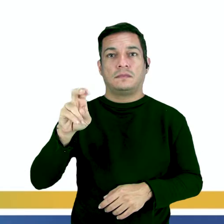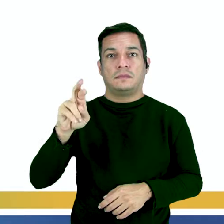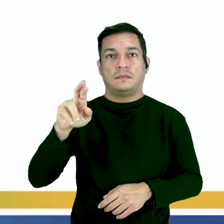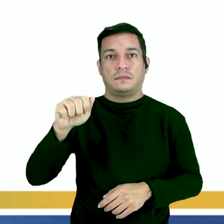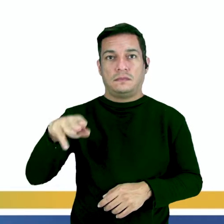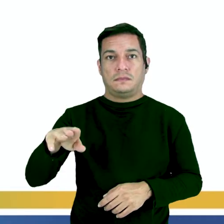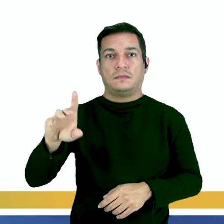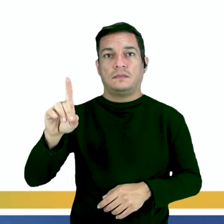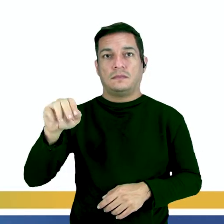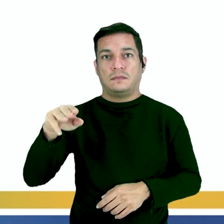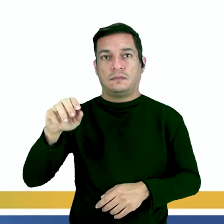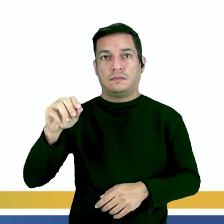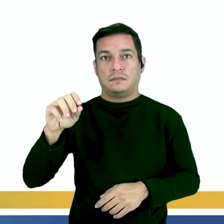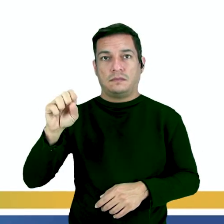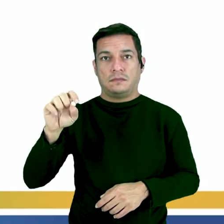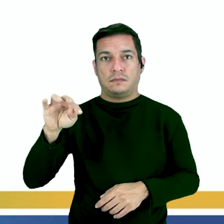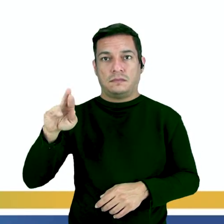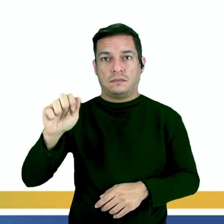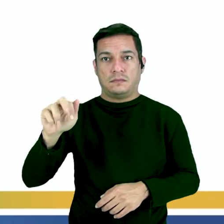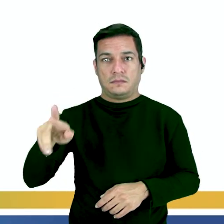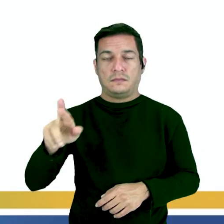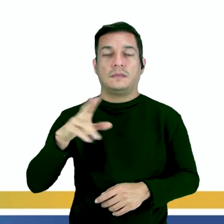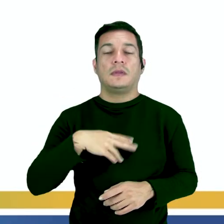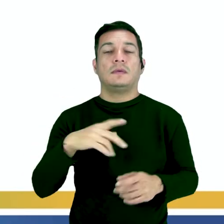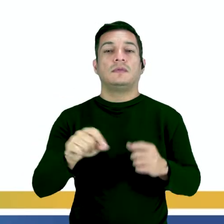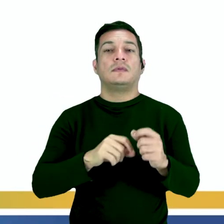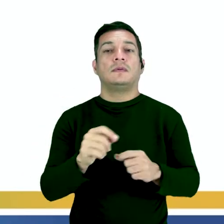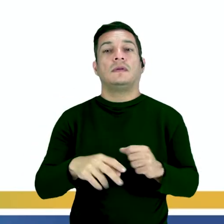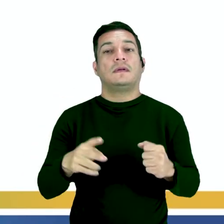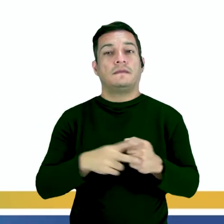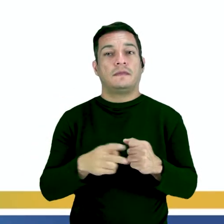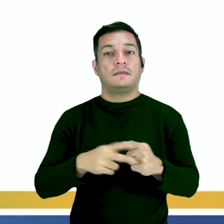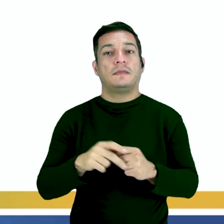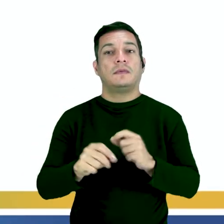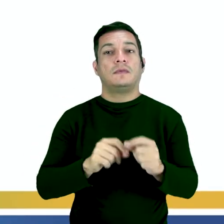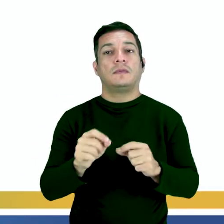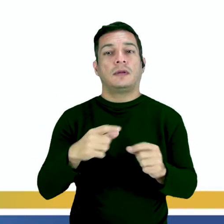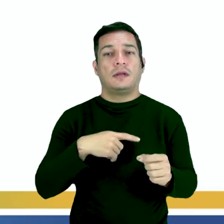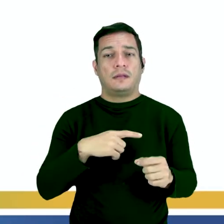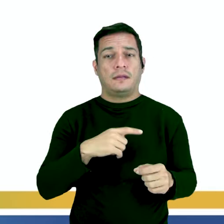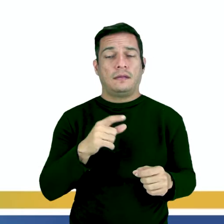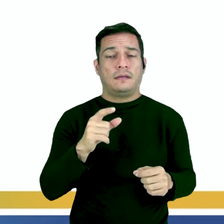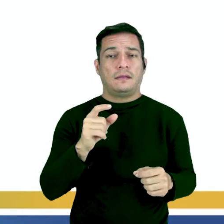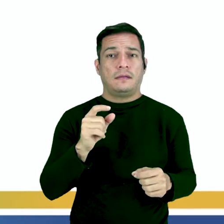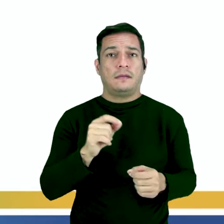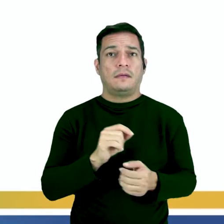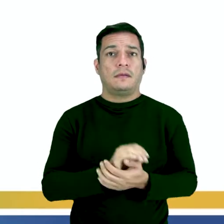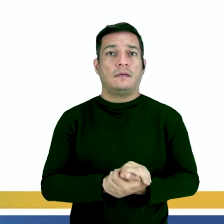demonstrar. Ali nós temos uma locução verbal, onde um verbo exerce